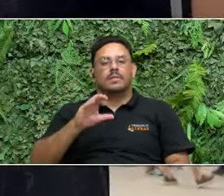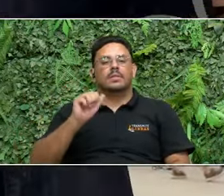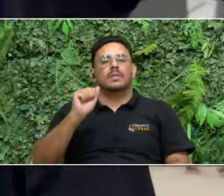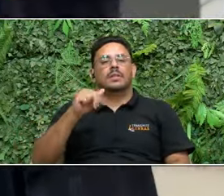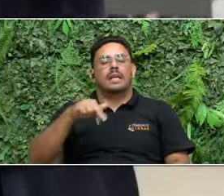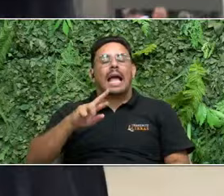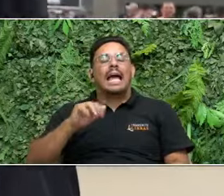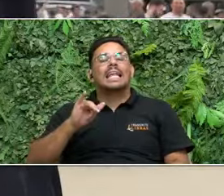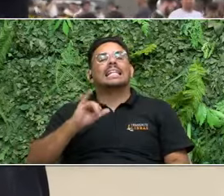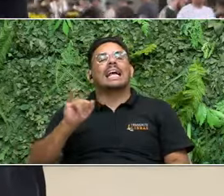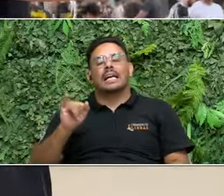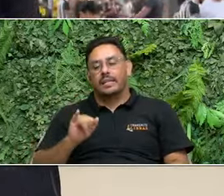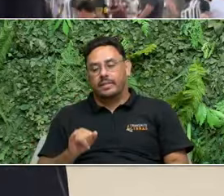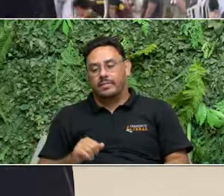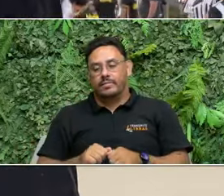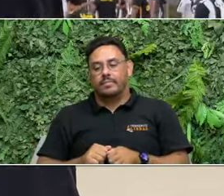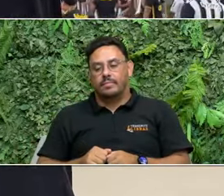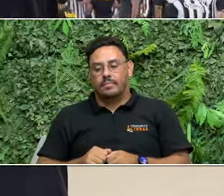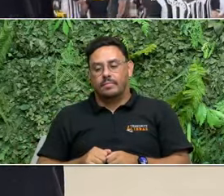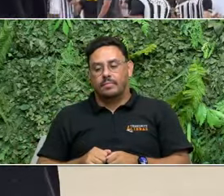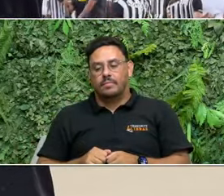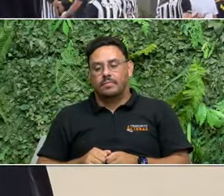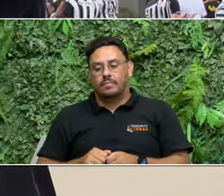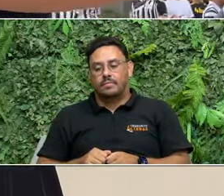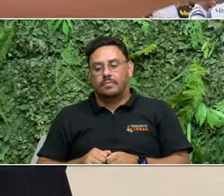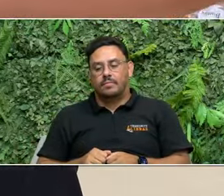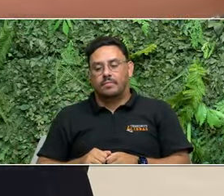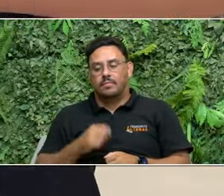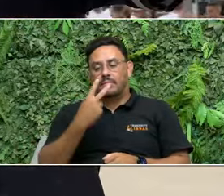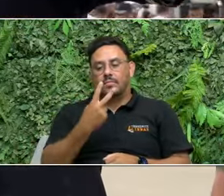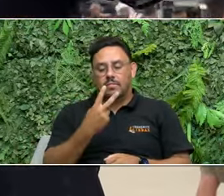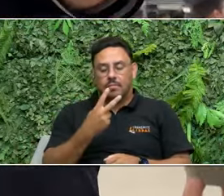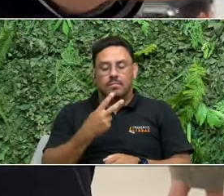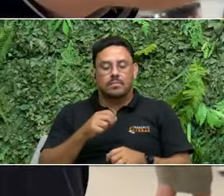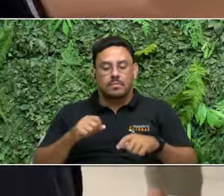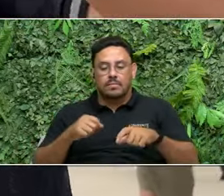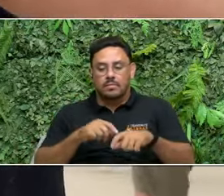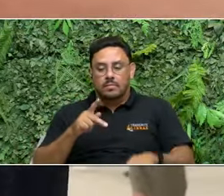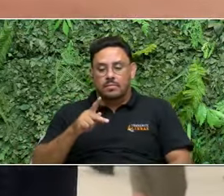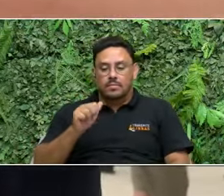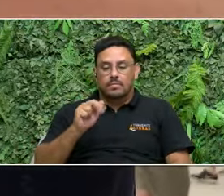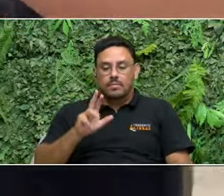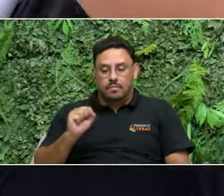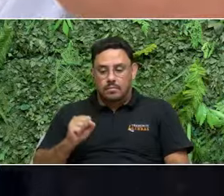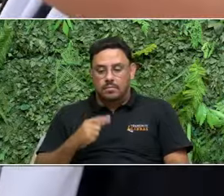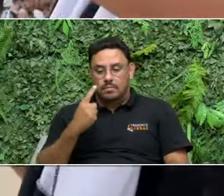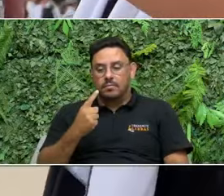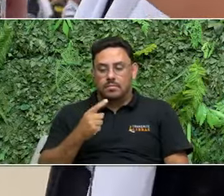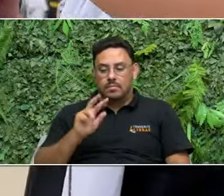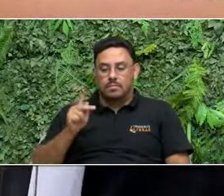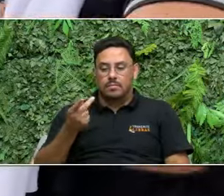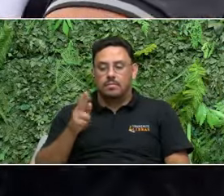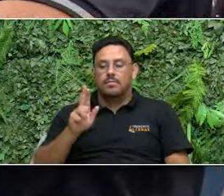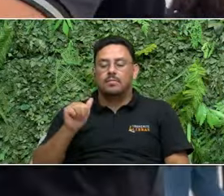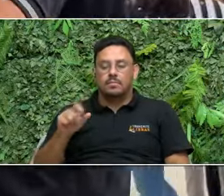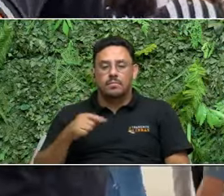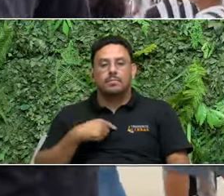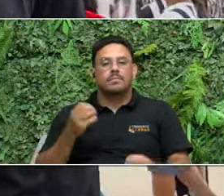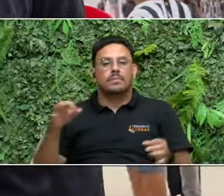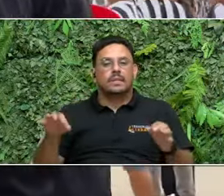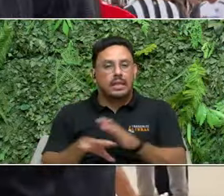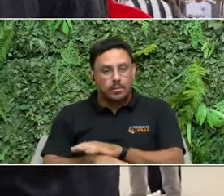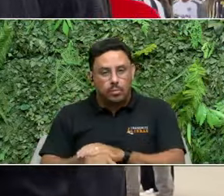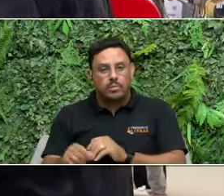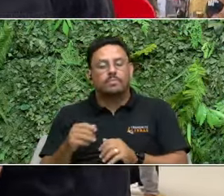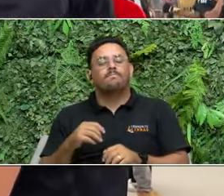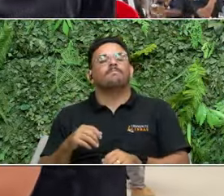Gerais Carandaí zero pro Galo ó dois gols do Paulinho e um do hul escreve aí do do Paulinho do hul aí já acabou chegou